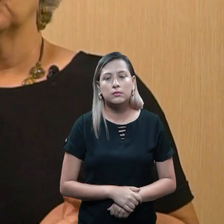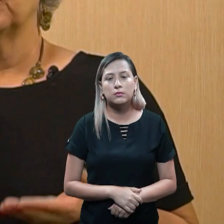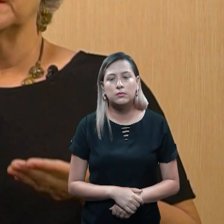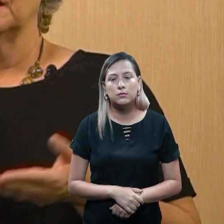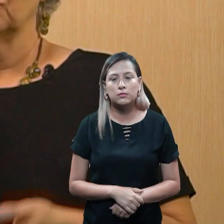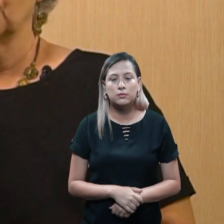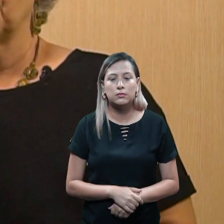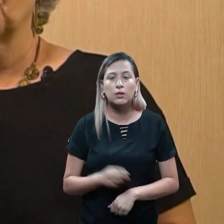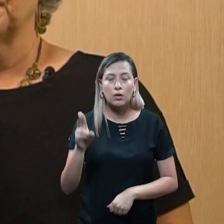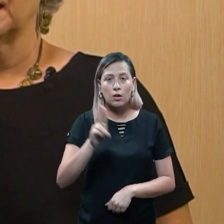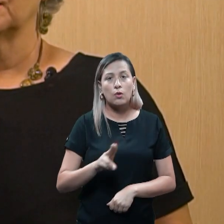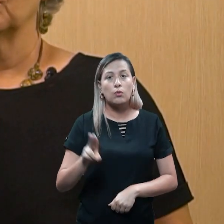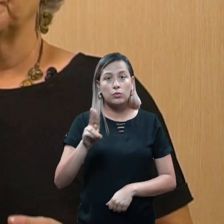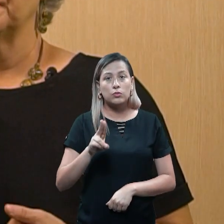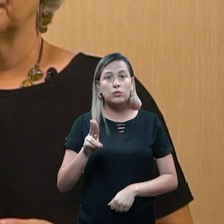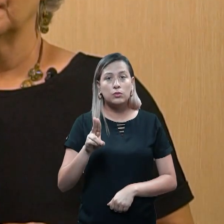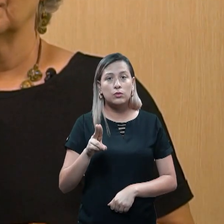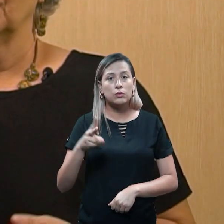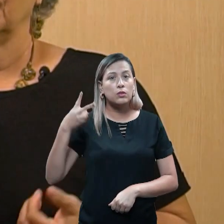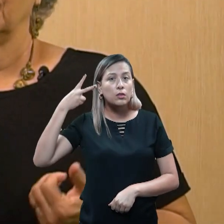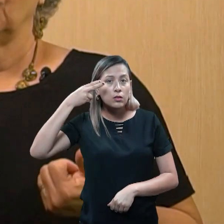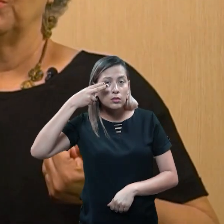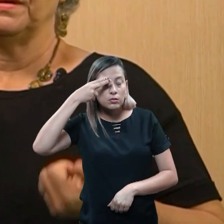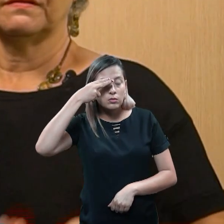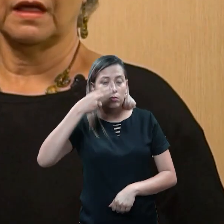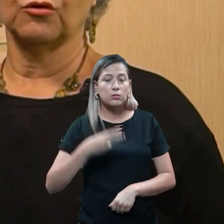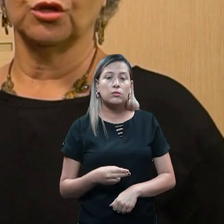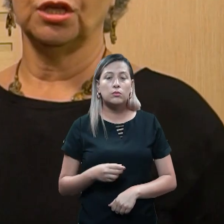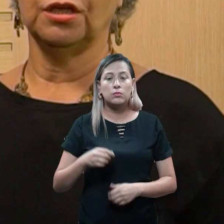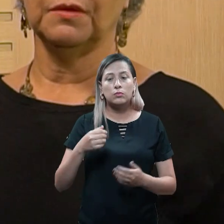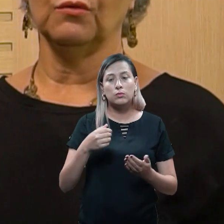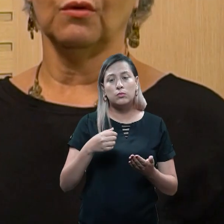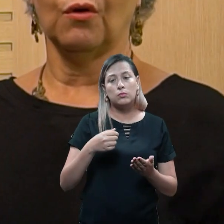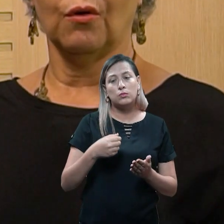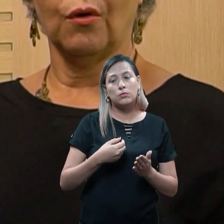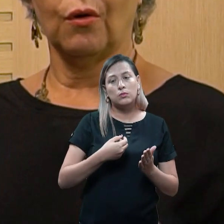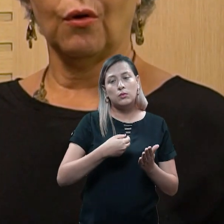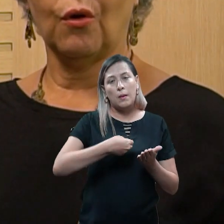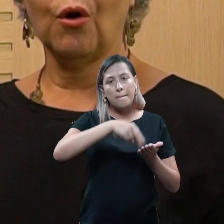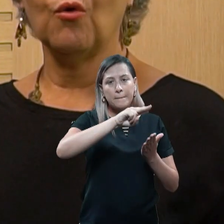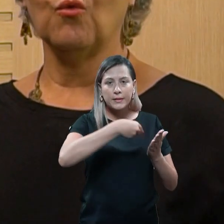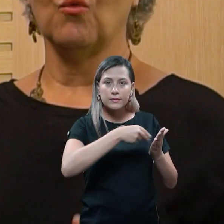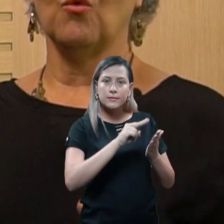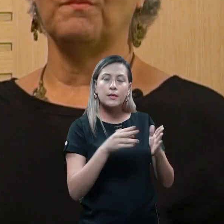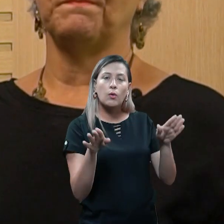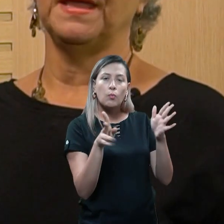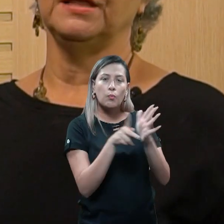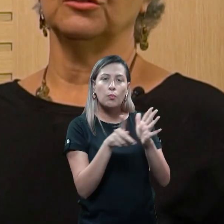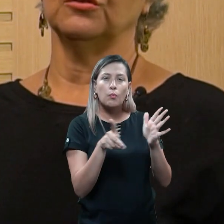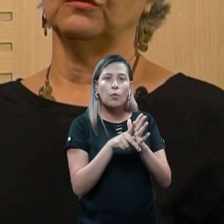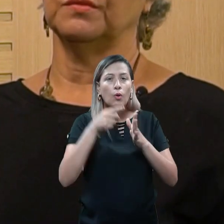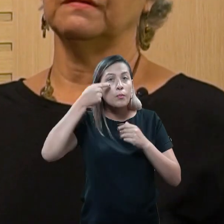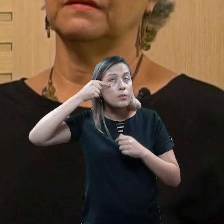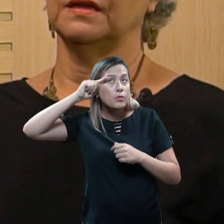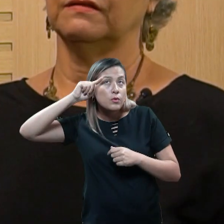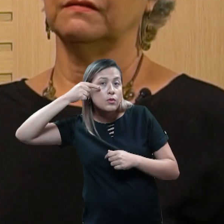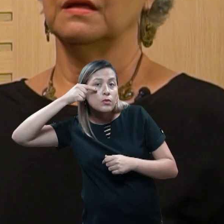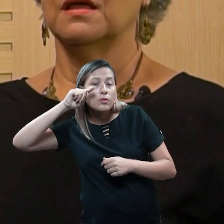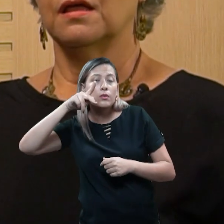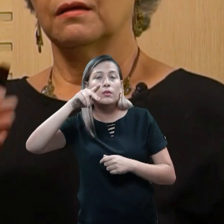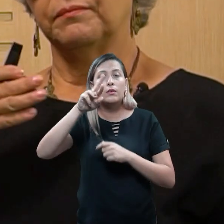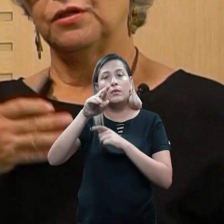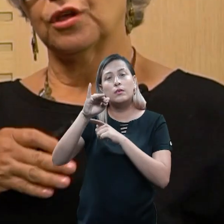compridos, use a tesoura apropriada com o pincel de rímel ou o pente de